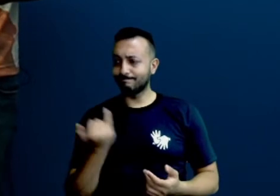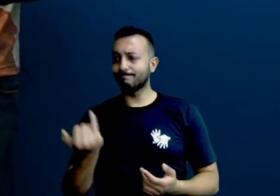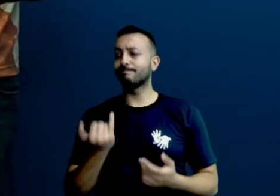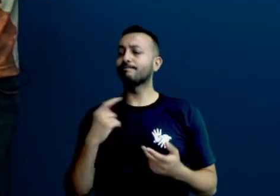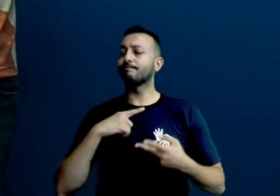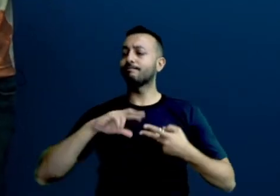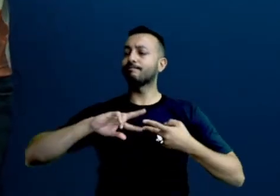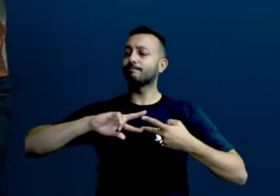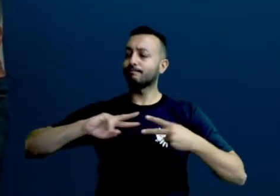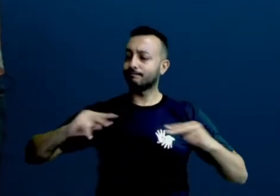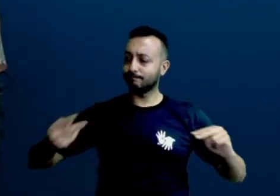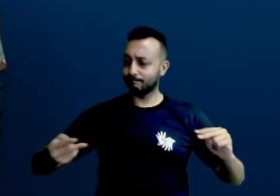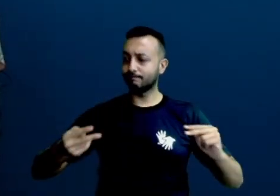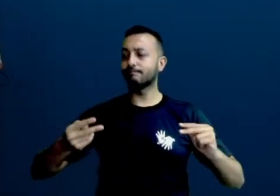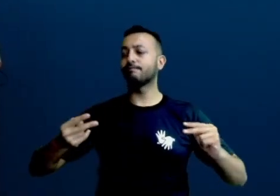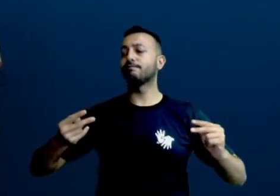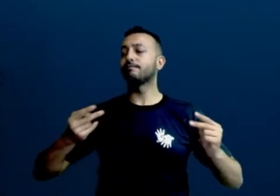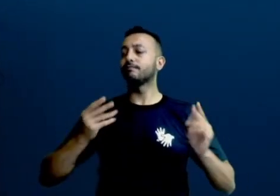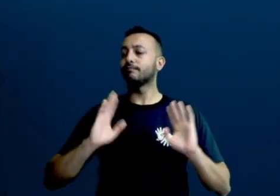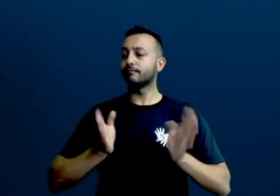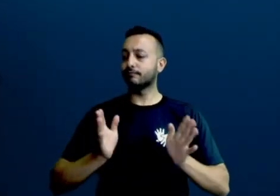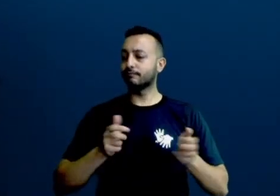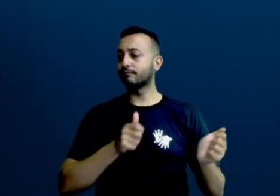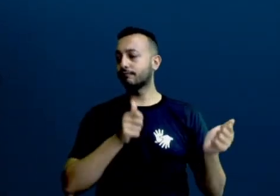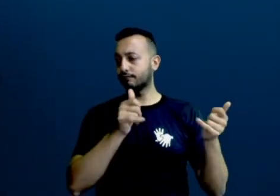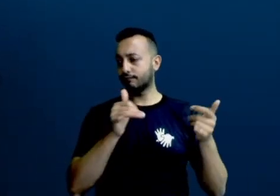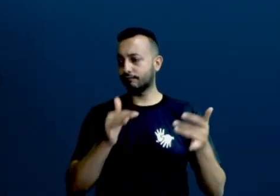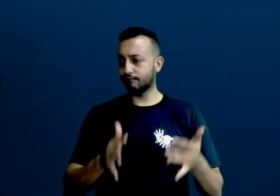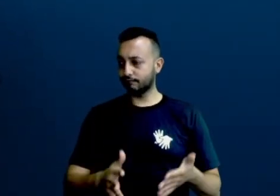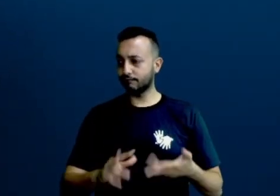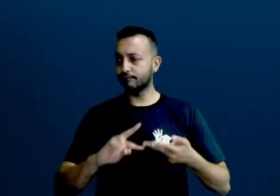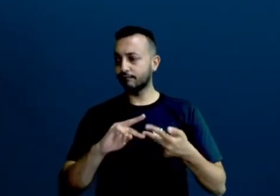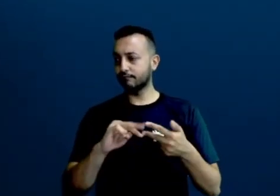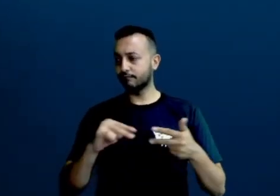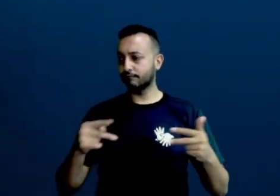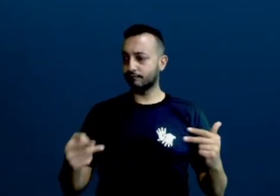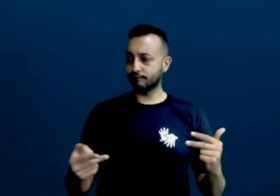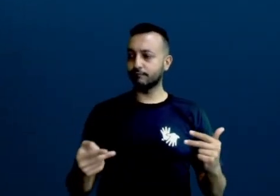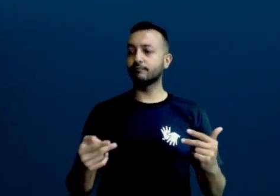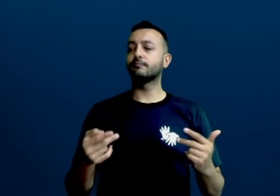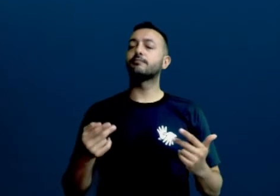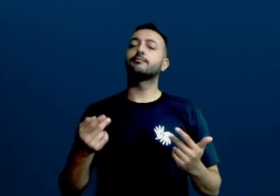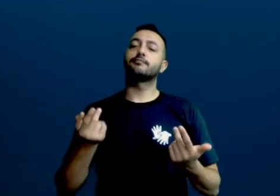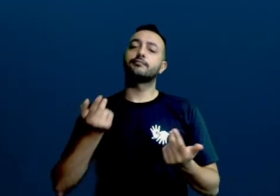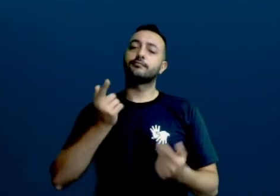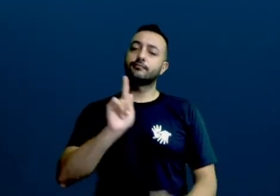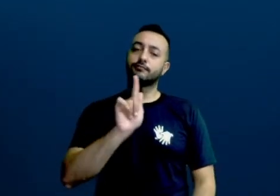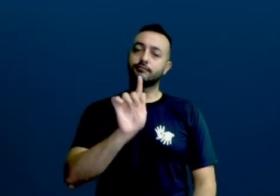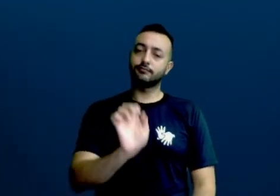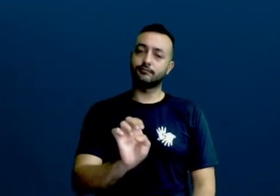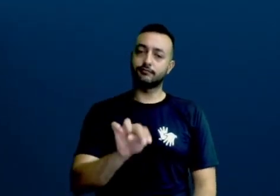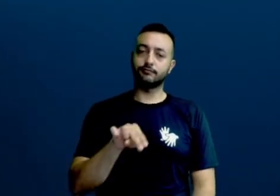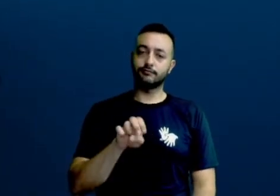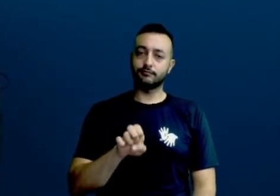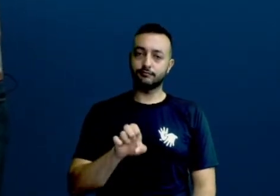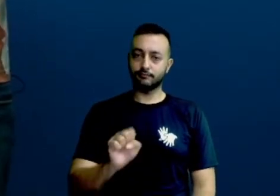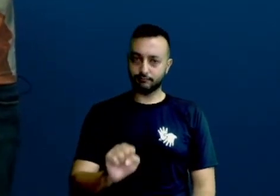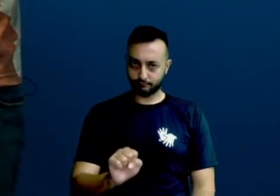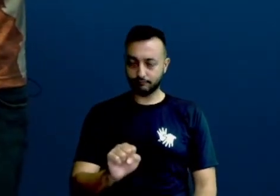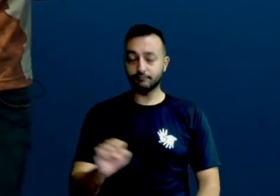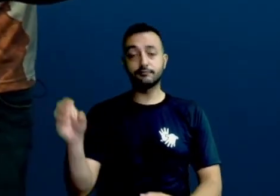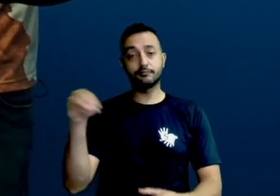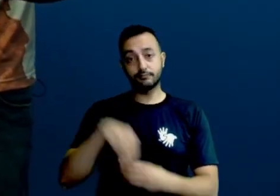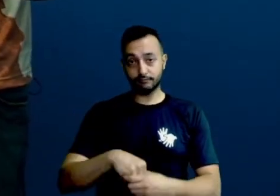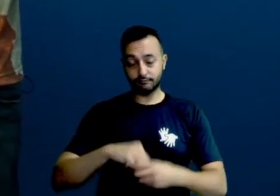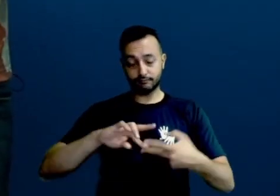partir da genética né Nós temos que é a genética a ela estuda os genes esse genes eles compõem